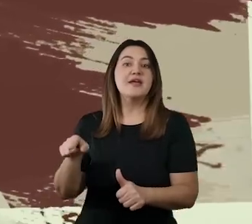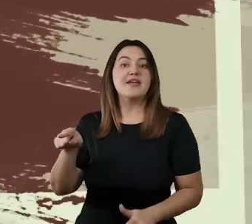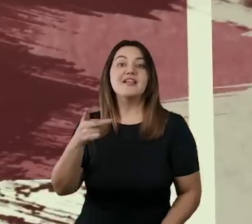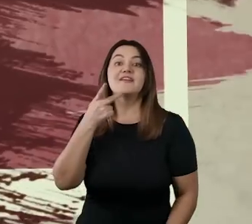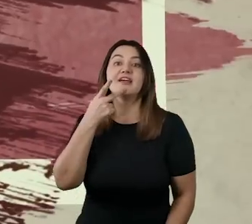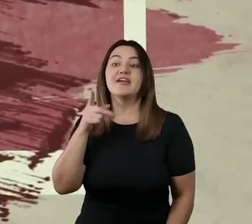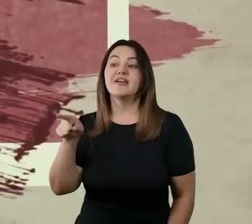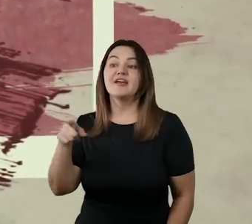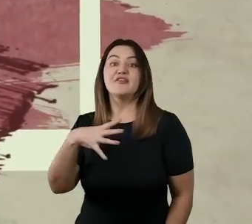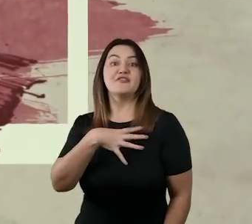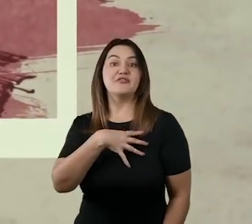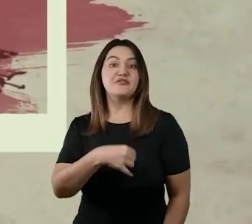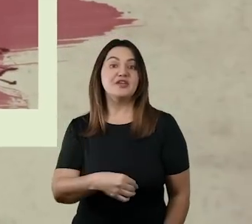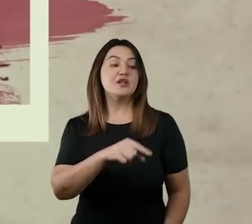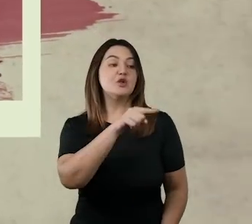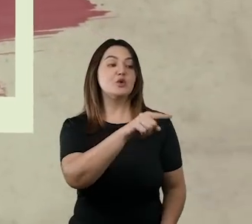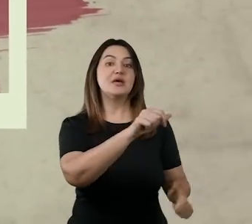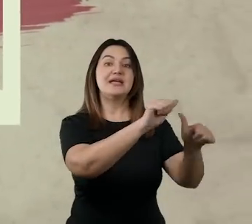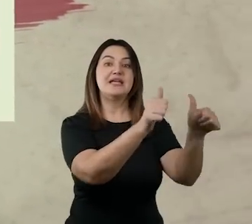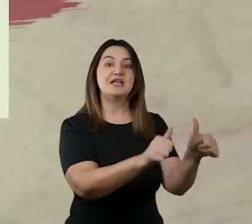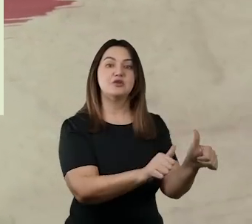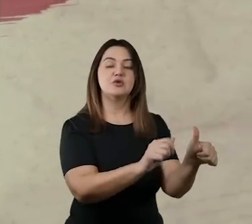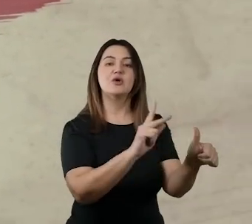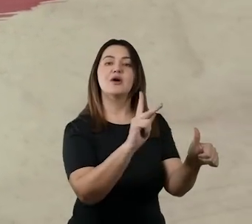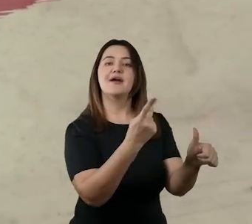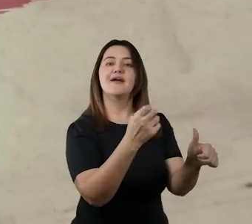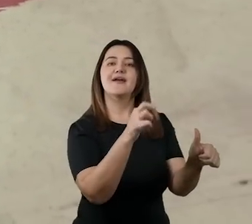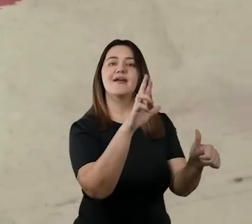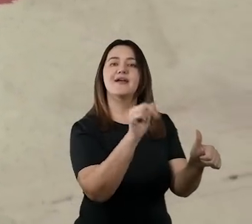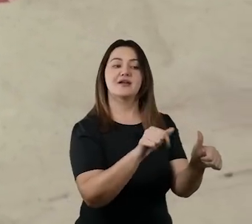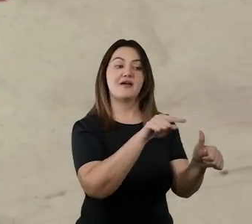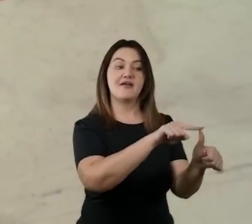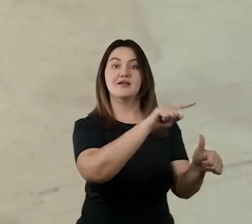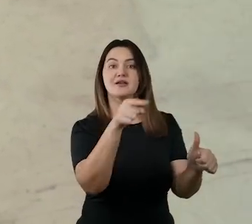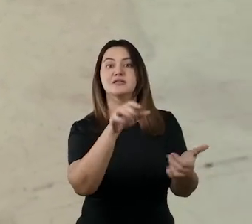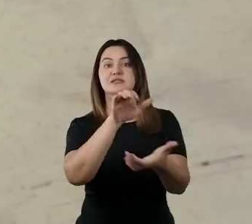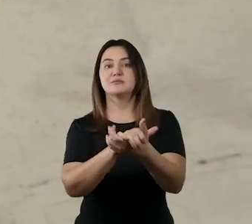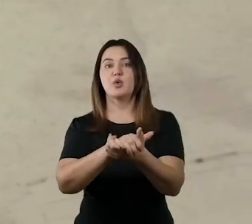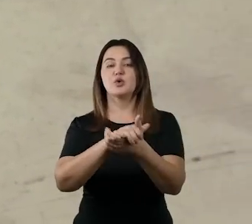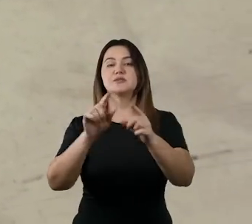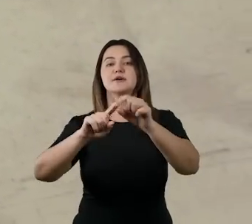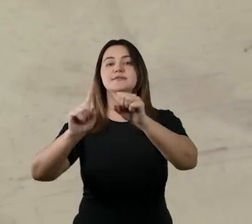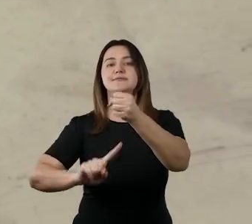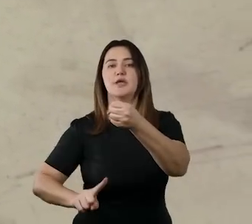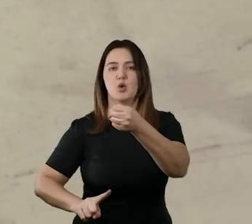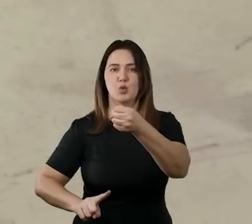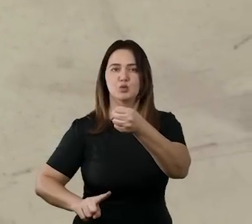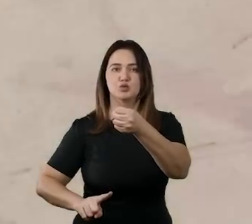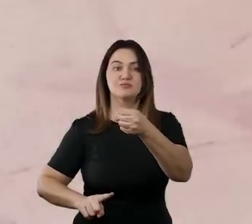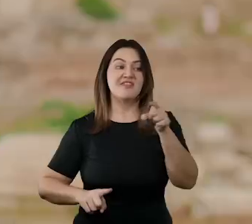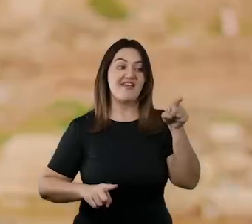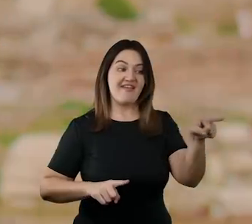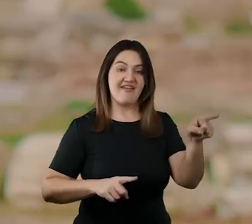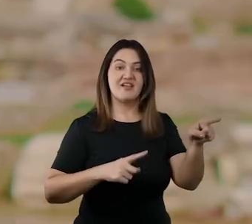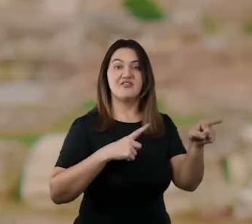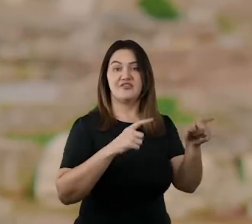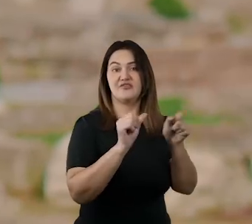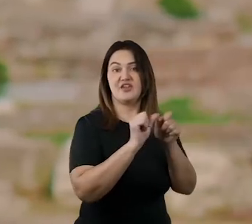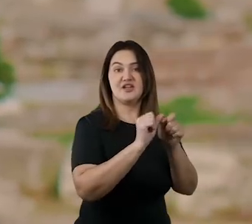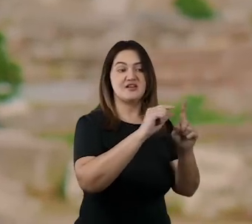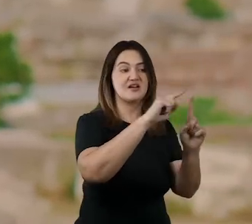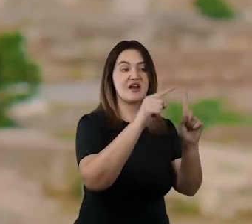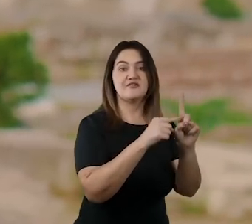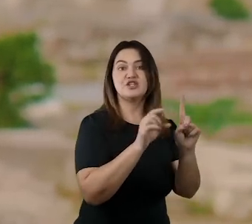da deusa Hera, a esposa de Zeus, que gerou, sem necessidade de um parceiro masculino, um filho, apenas